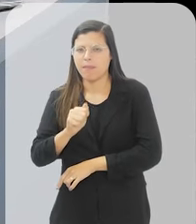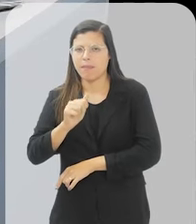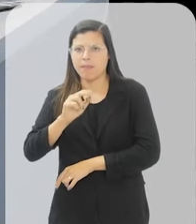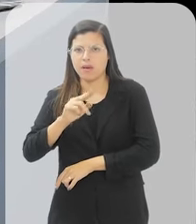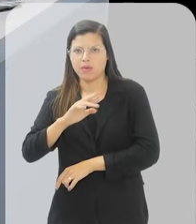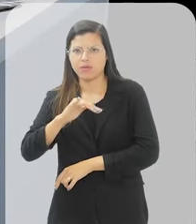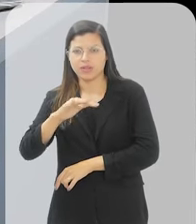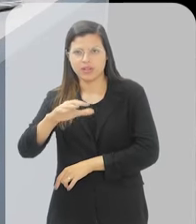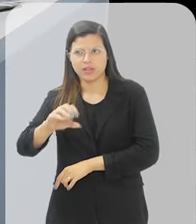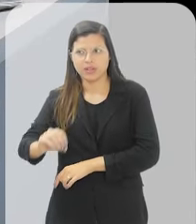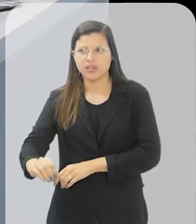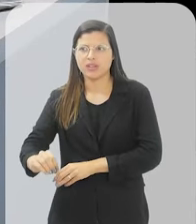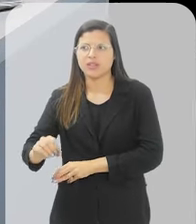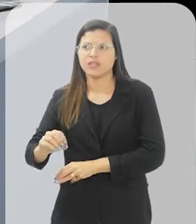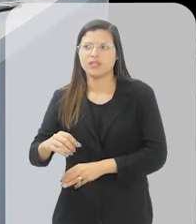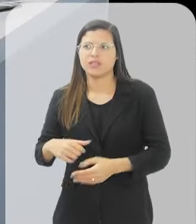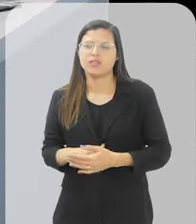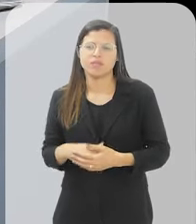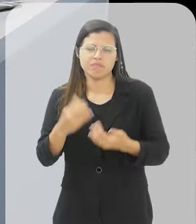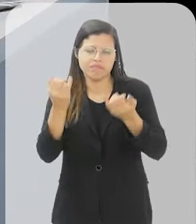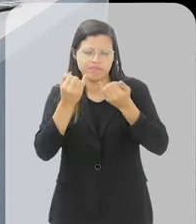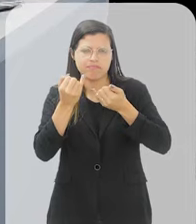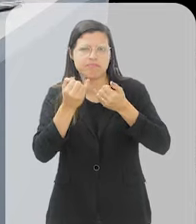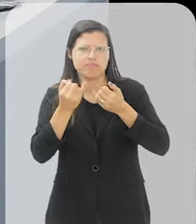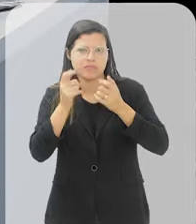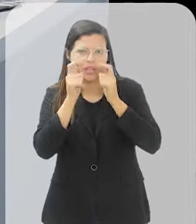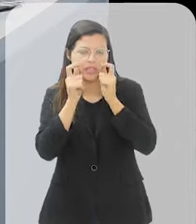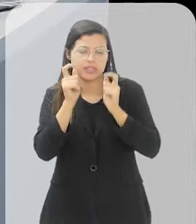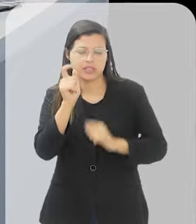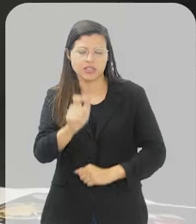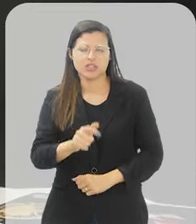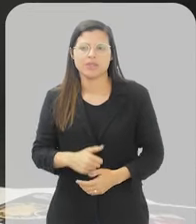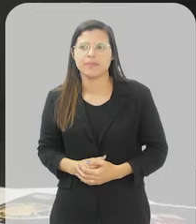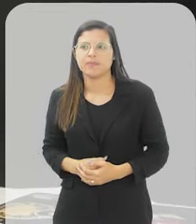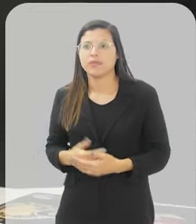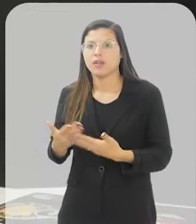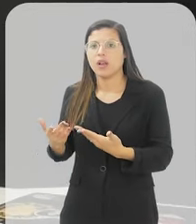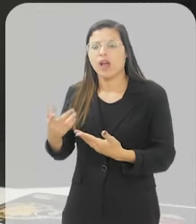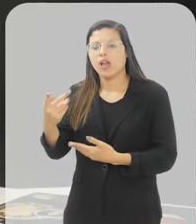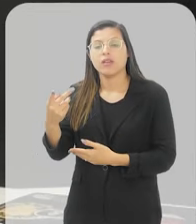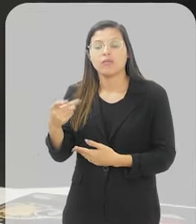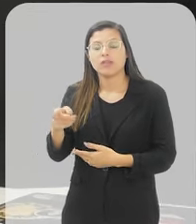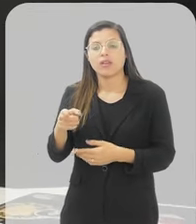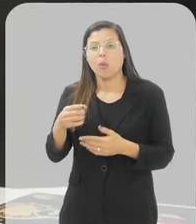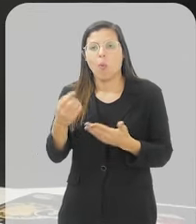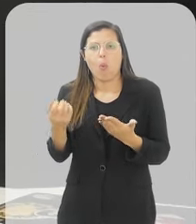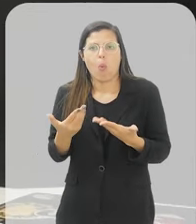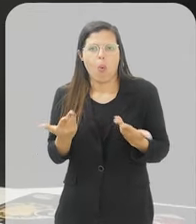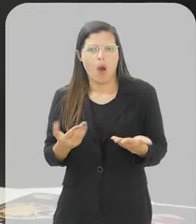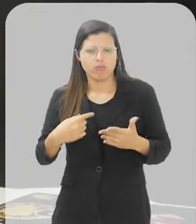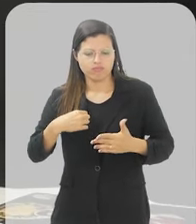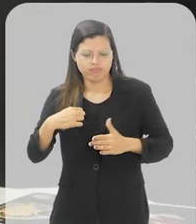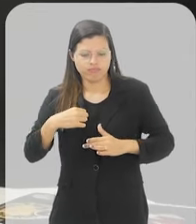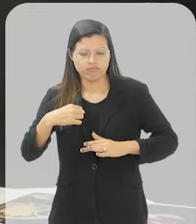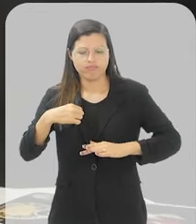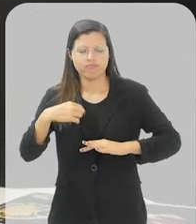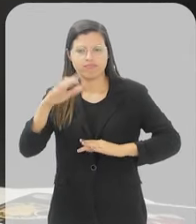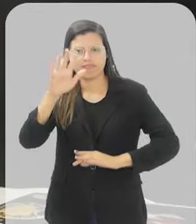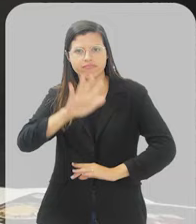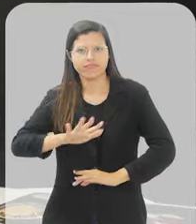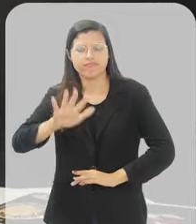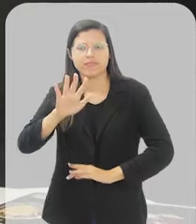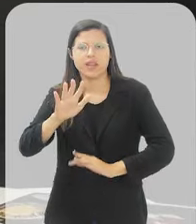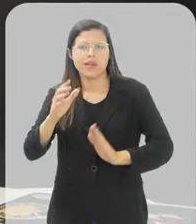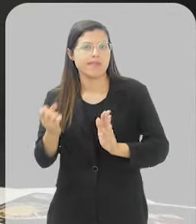tão diferente, né, que também Sim, seriam informações sim. interessantes. E você, Marco? Qual a fantasia que mais marcou você? Você fez,